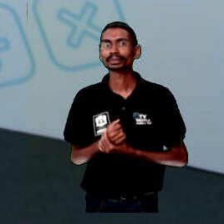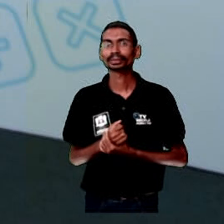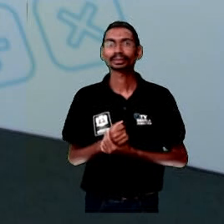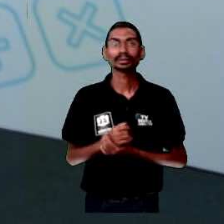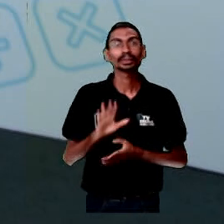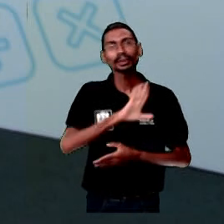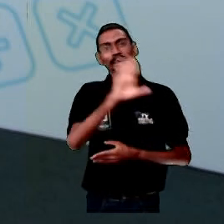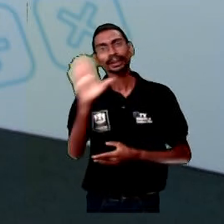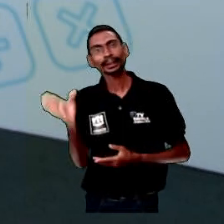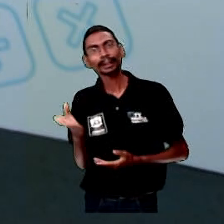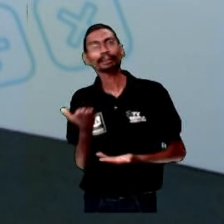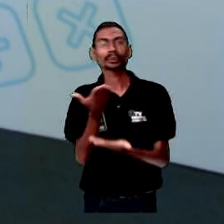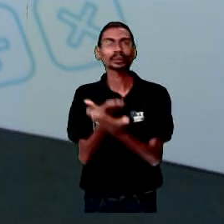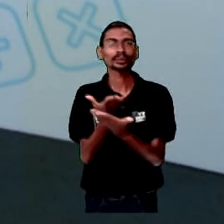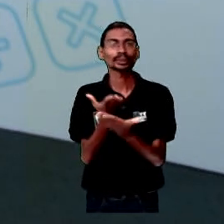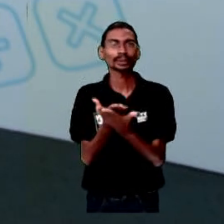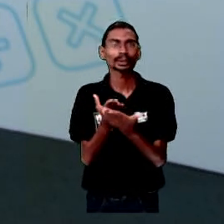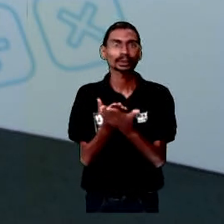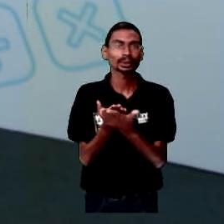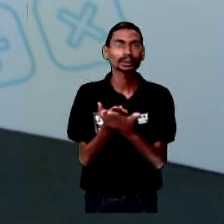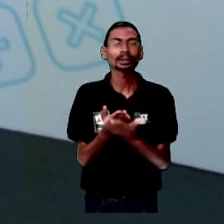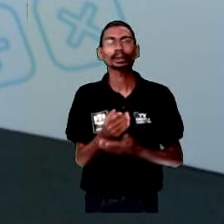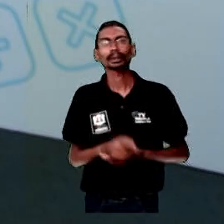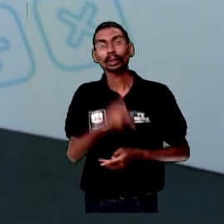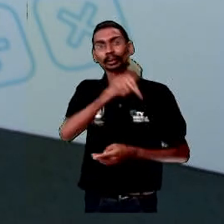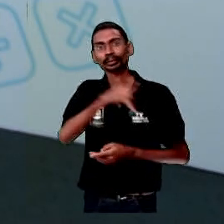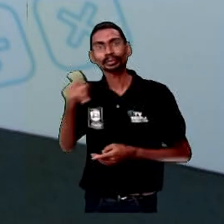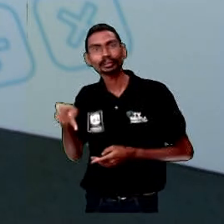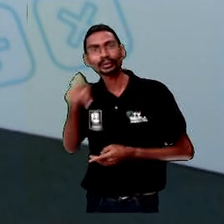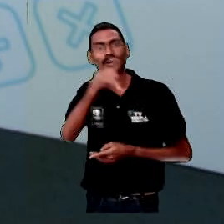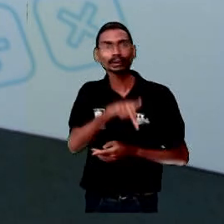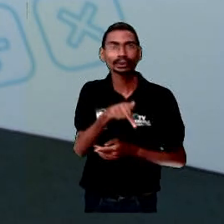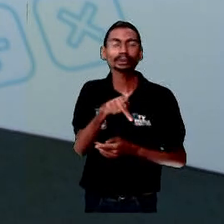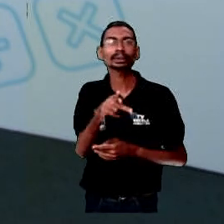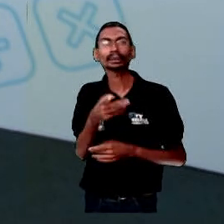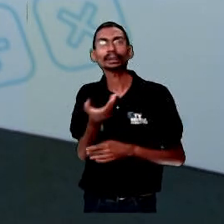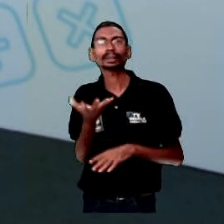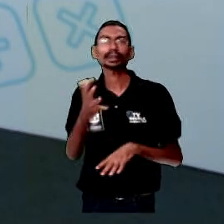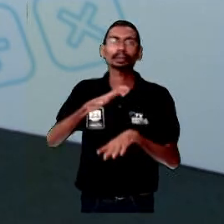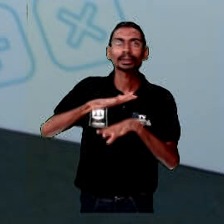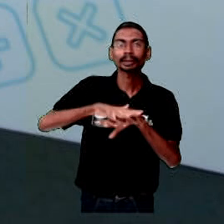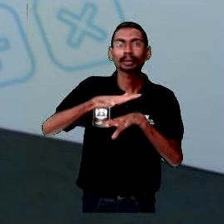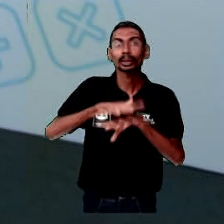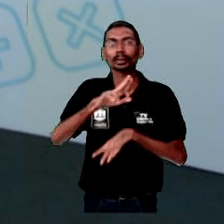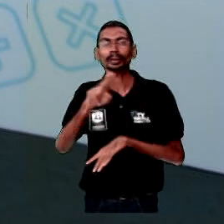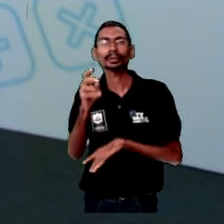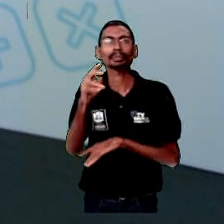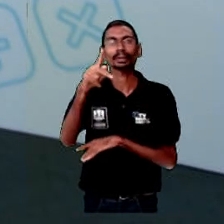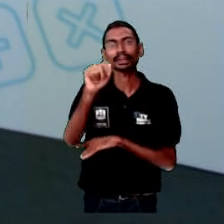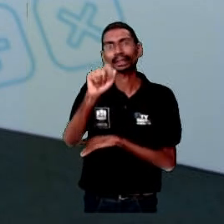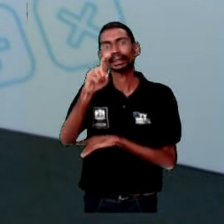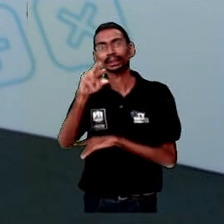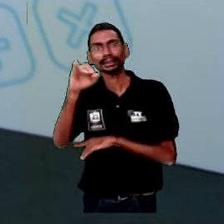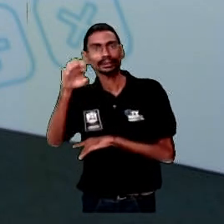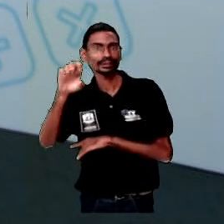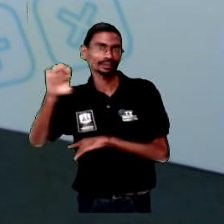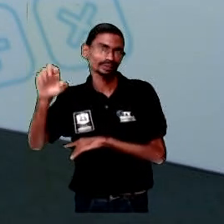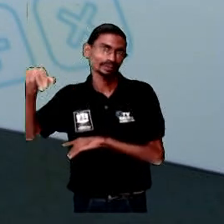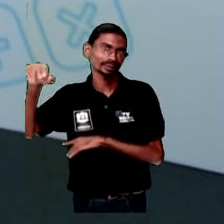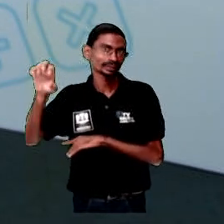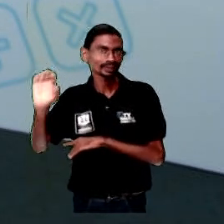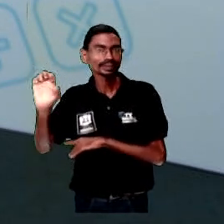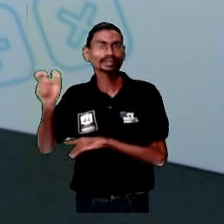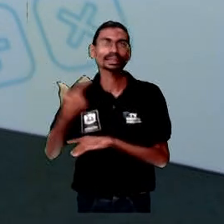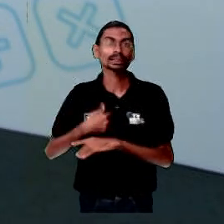Oi pessoal, tudo bem? Eu me chamo Briane Mourão, sou professora de matemática e a nossa aula de hoje vai para os sextos anos, falando